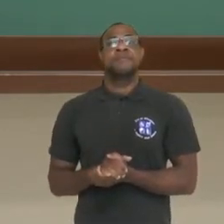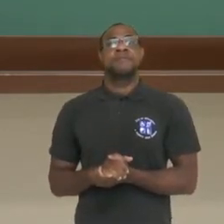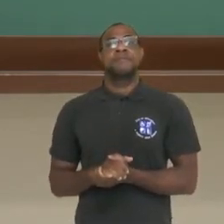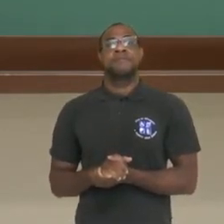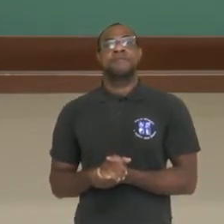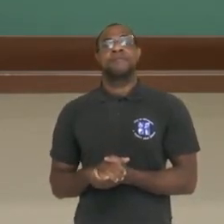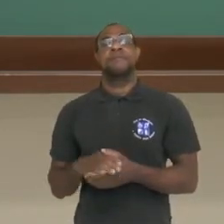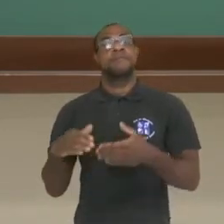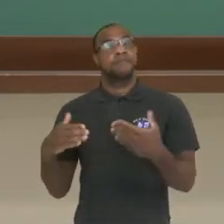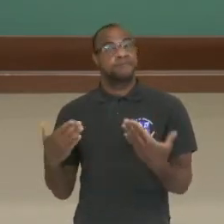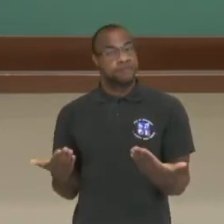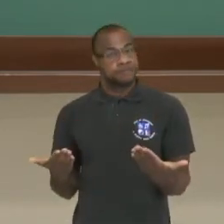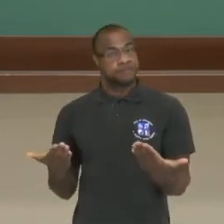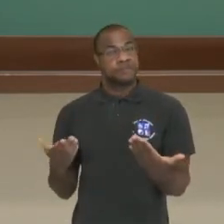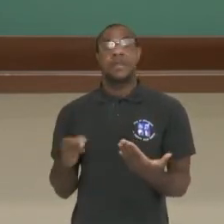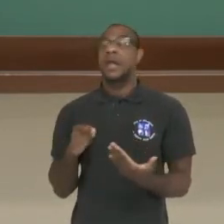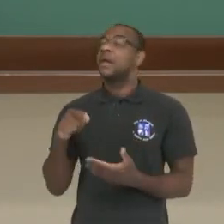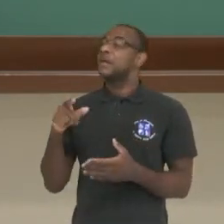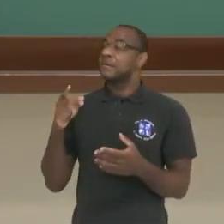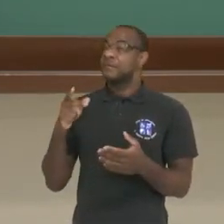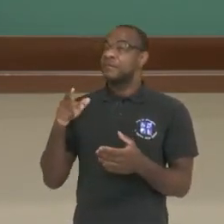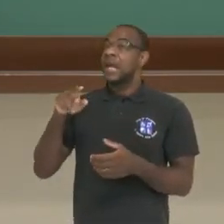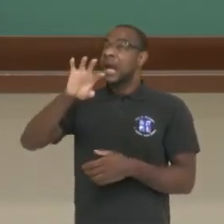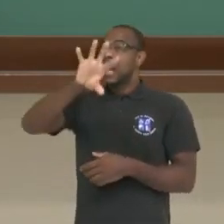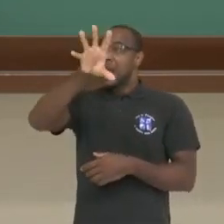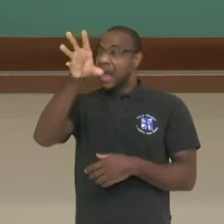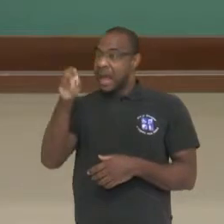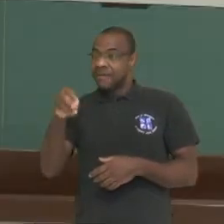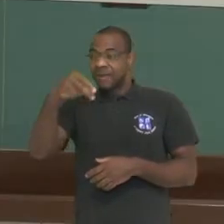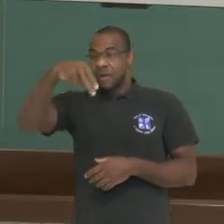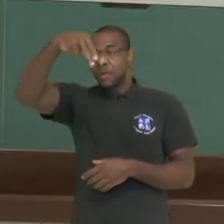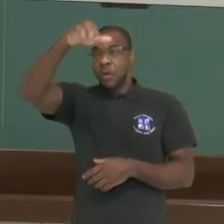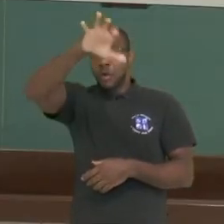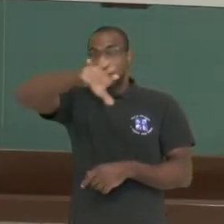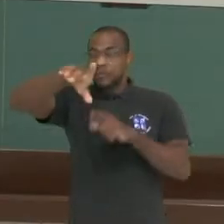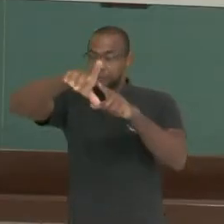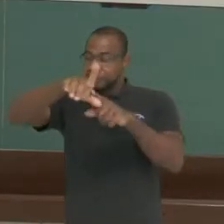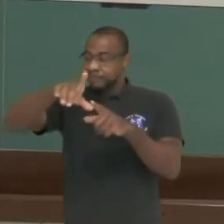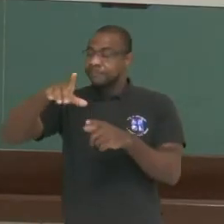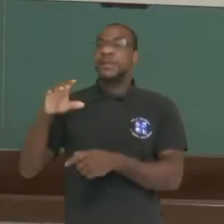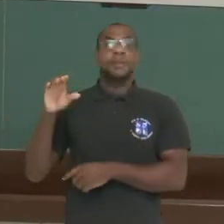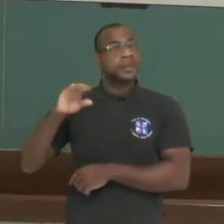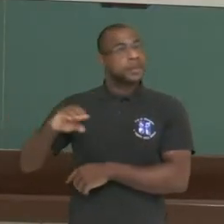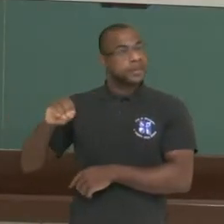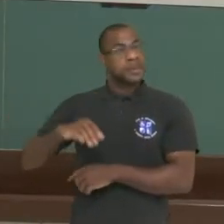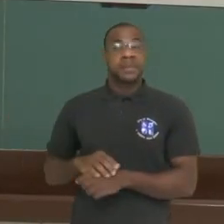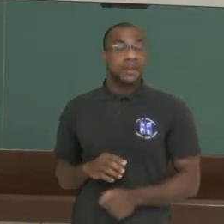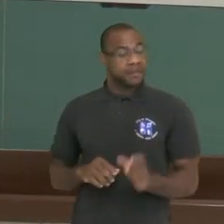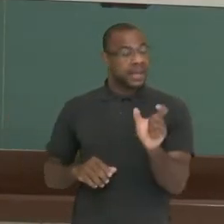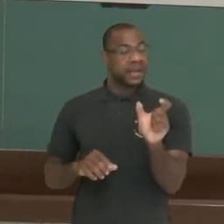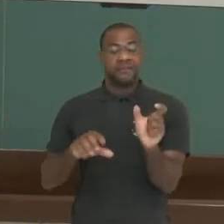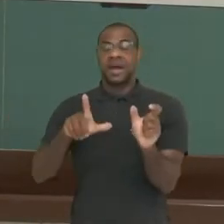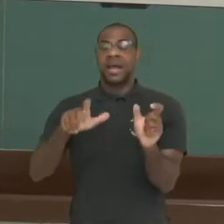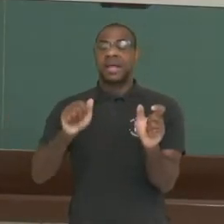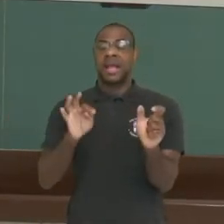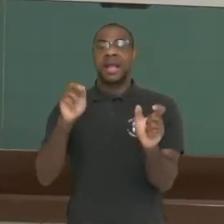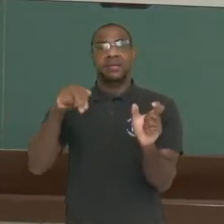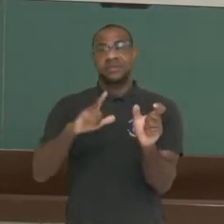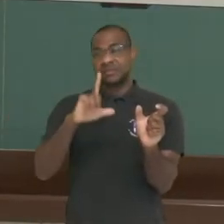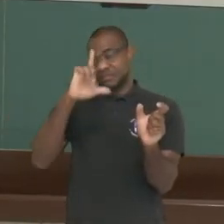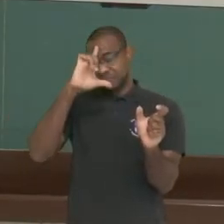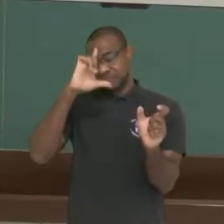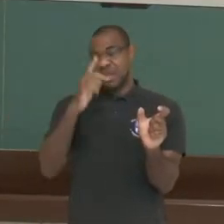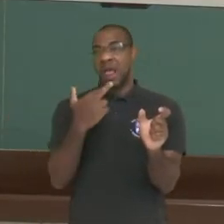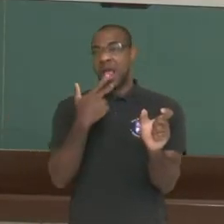uma derivada, né, uma que tem forte influência, verbetes, né, de origem latina, e a palavra latim, né, a língua latim hoje não é